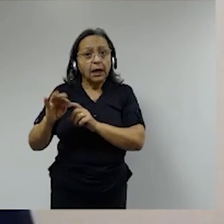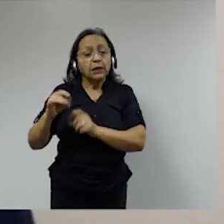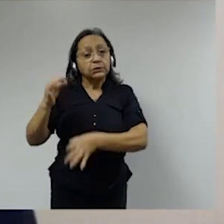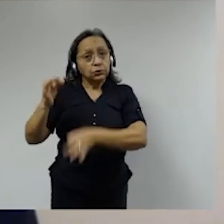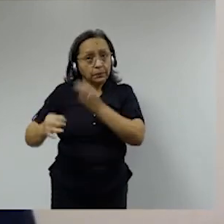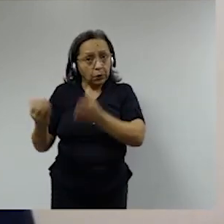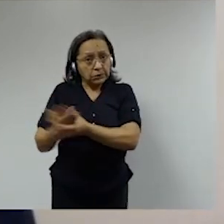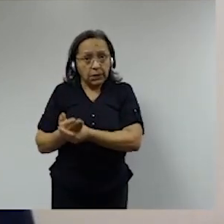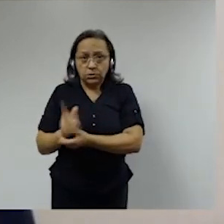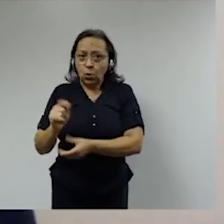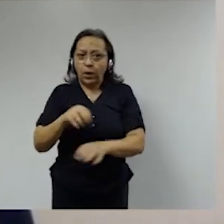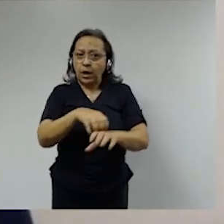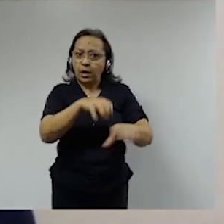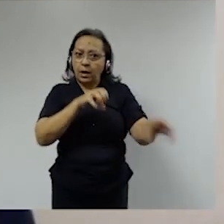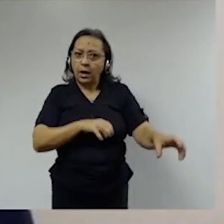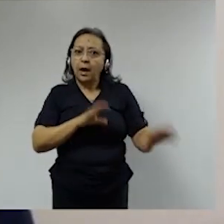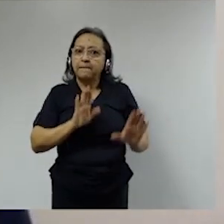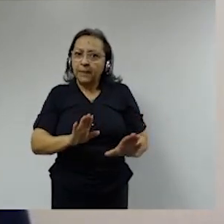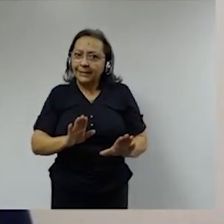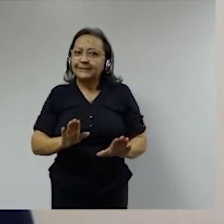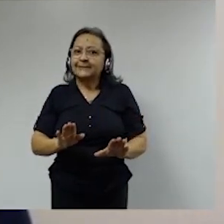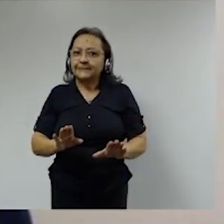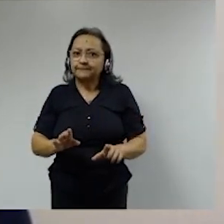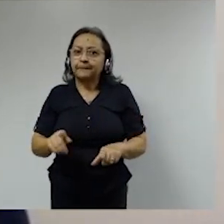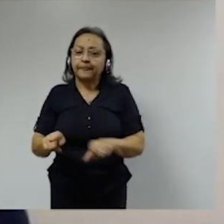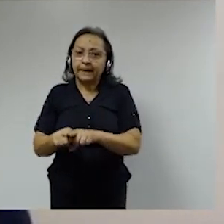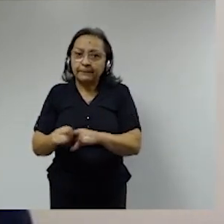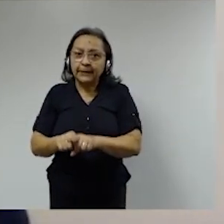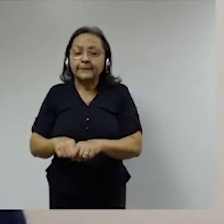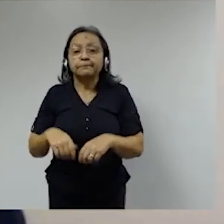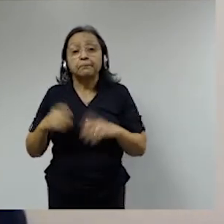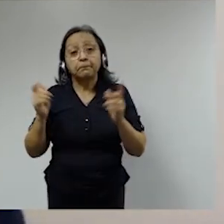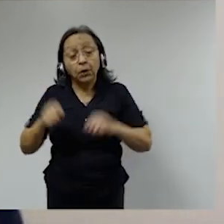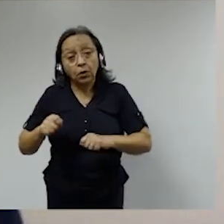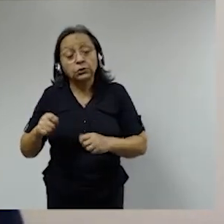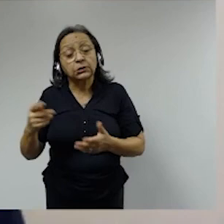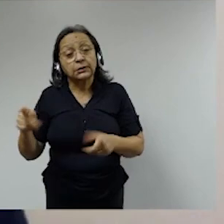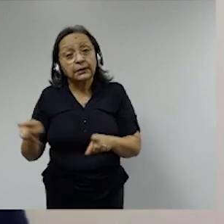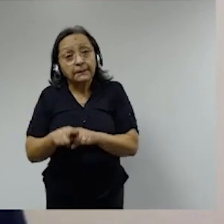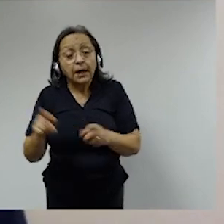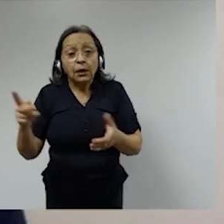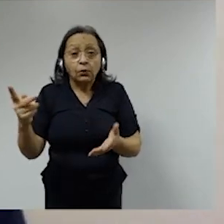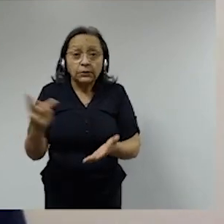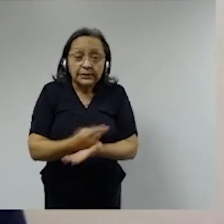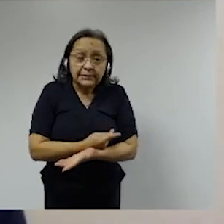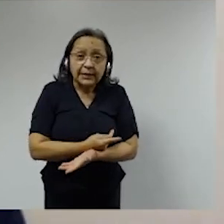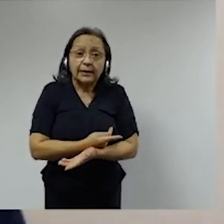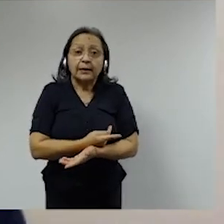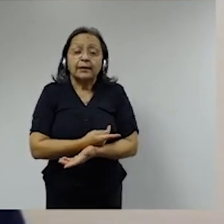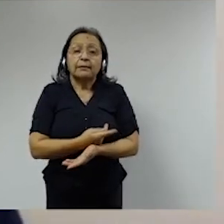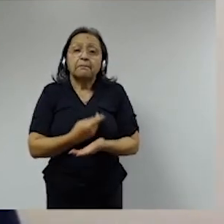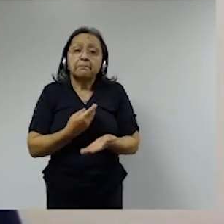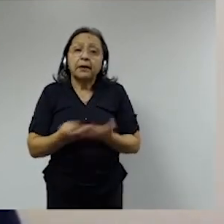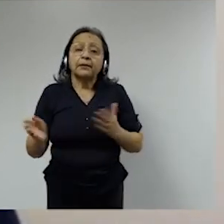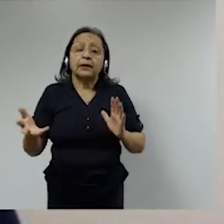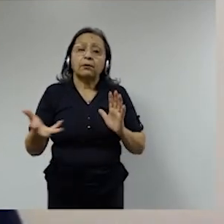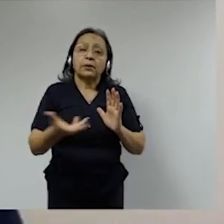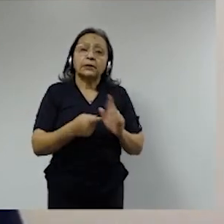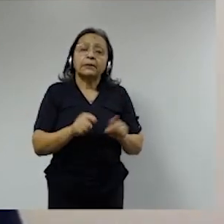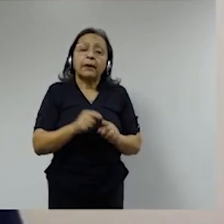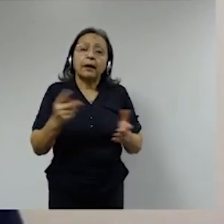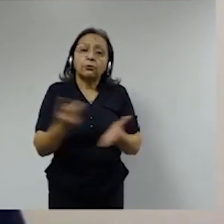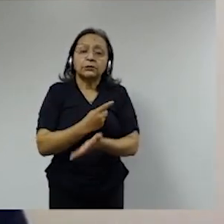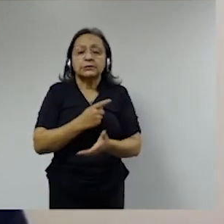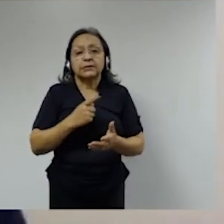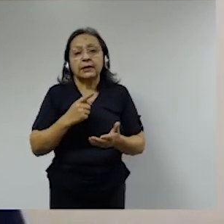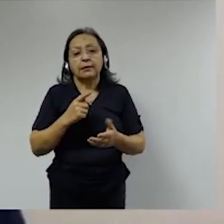mas ninguém duvida que o trabalho realizado em tais condições pode perfeitamente deflagrar esse quadro sintomático